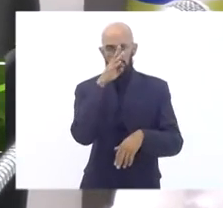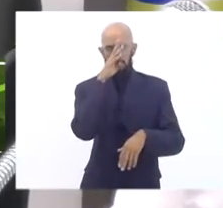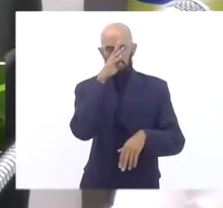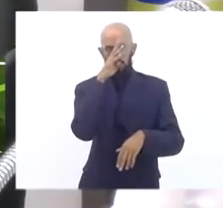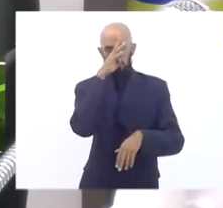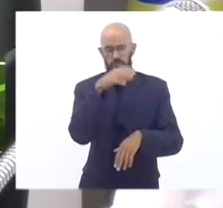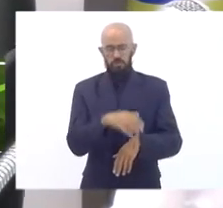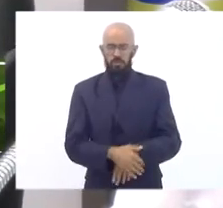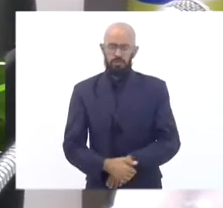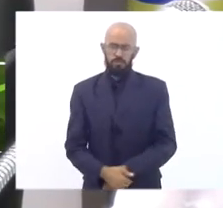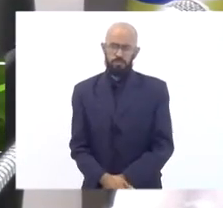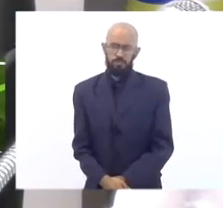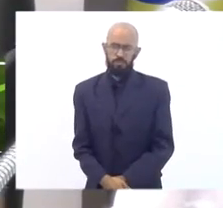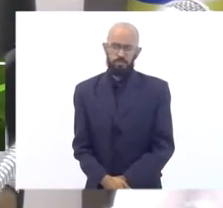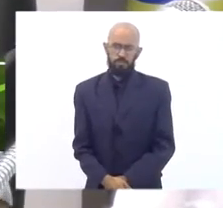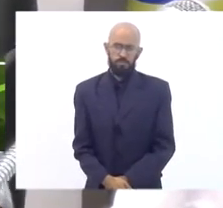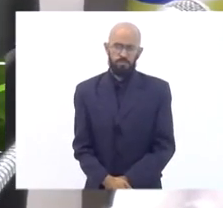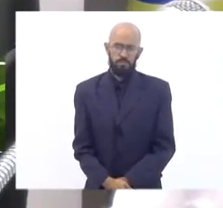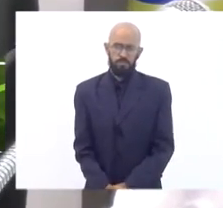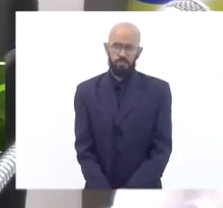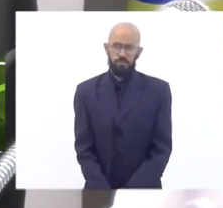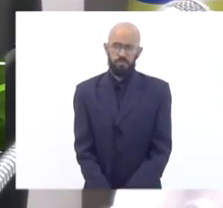Isso daí